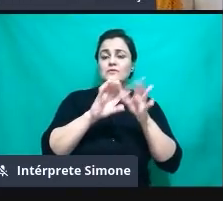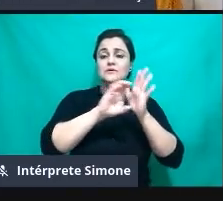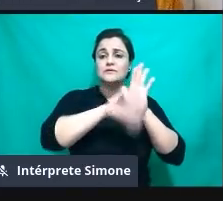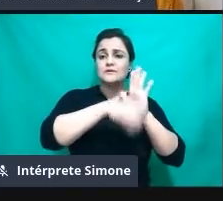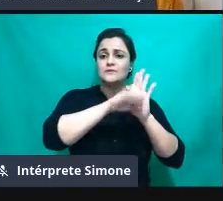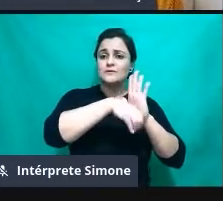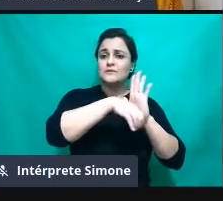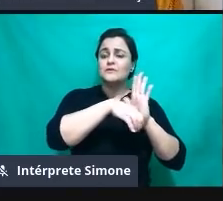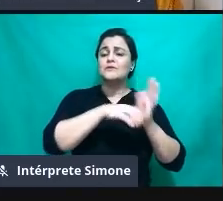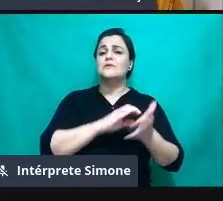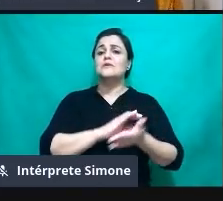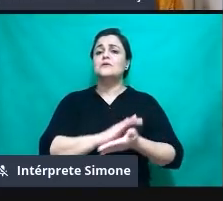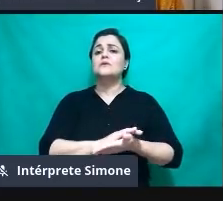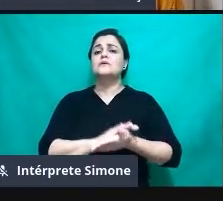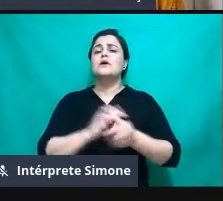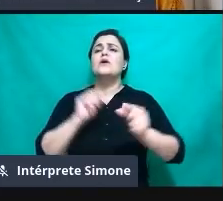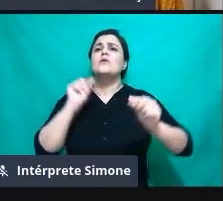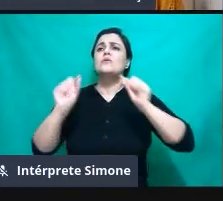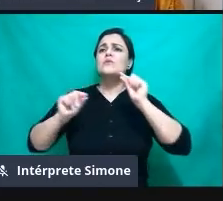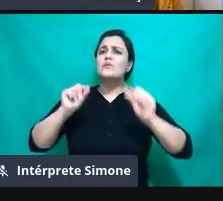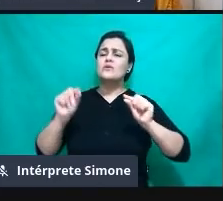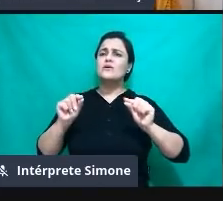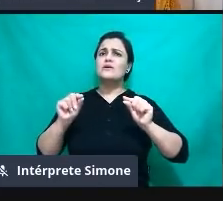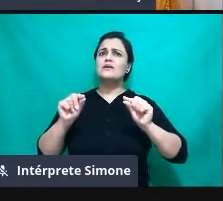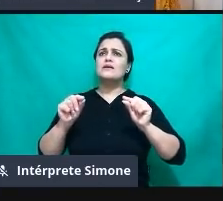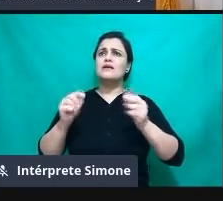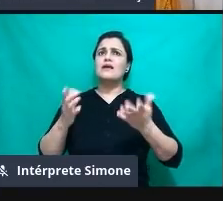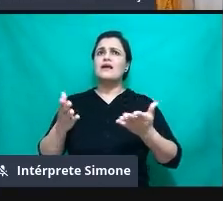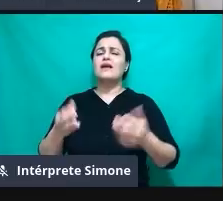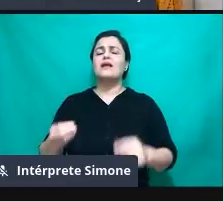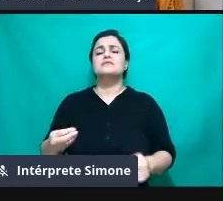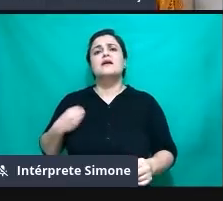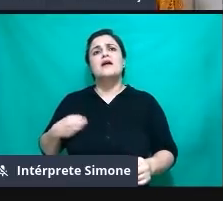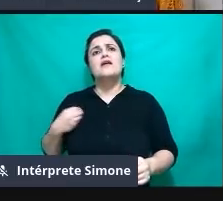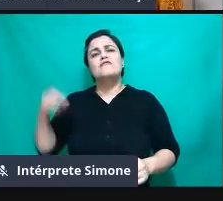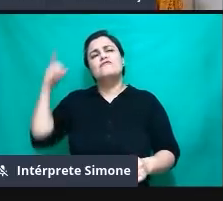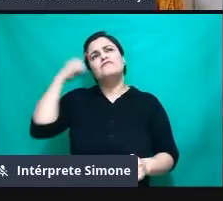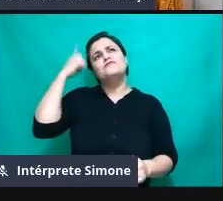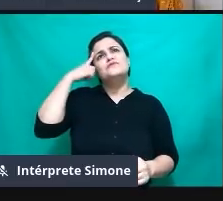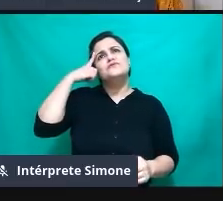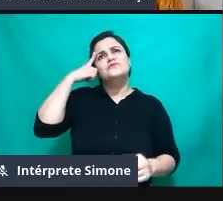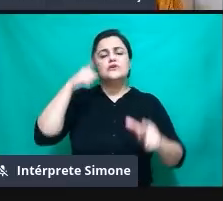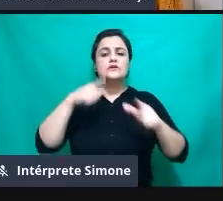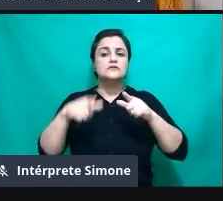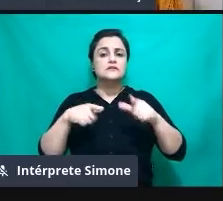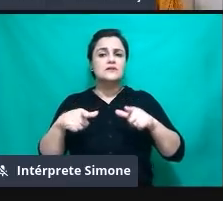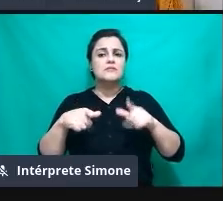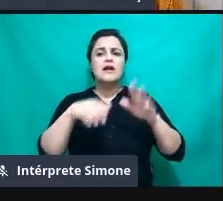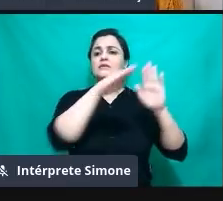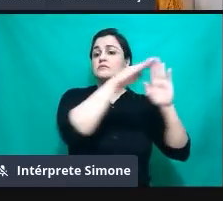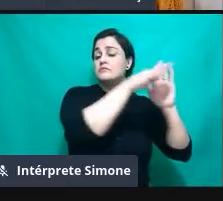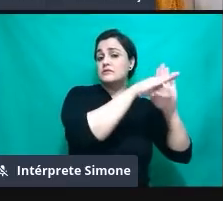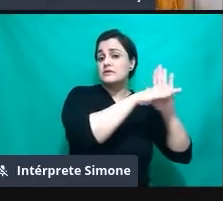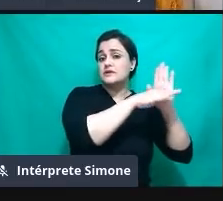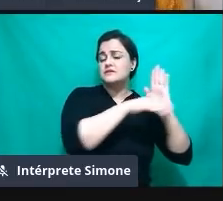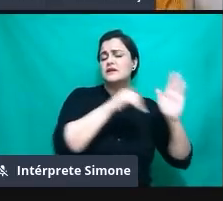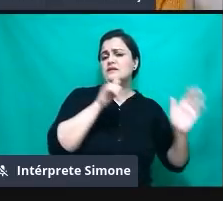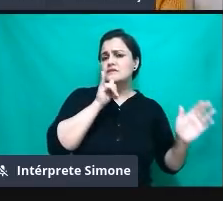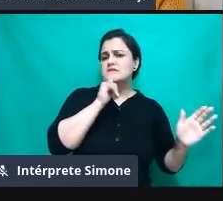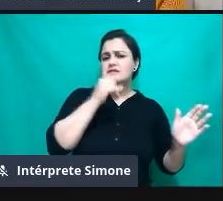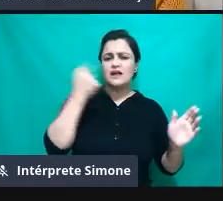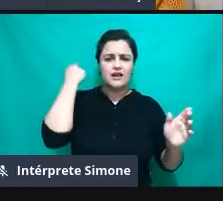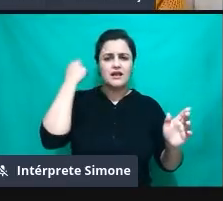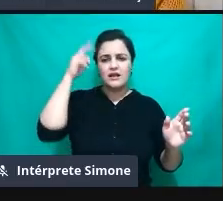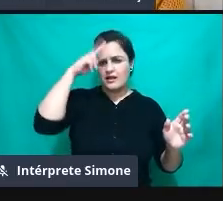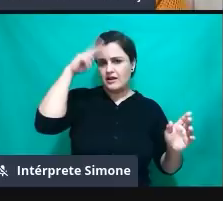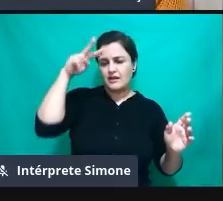Quando a Berê fala sobre a vida cotidiana, que quando a gente trabalha com a receita, né, eu posso estar